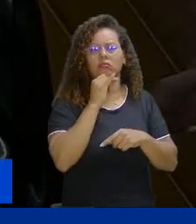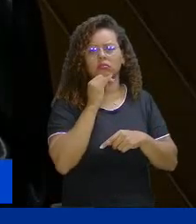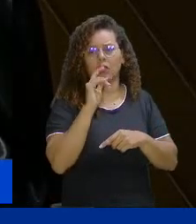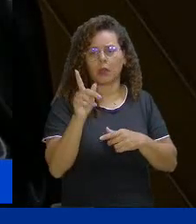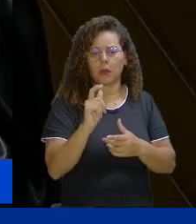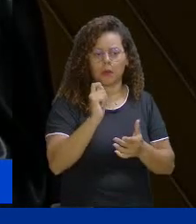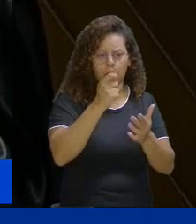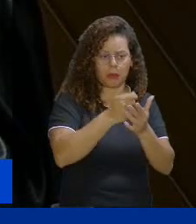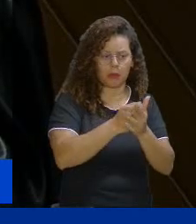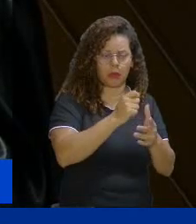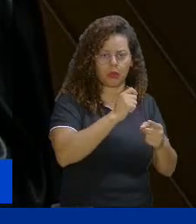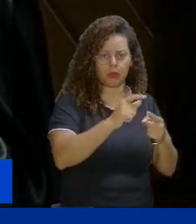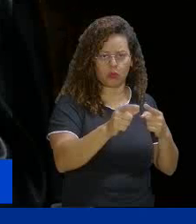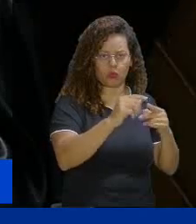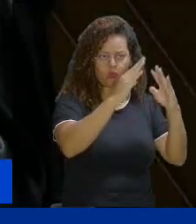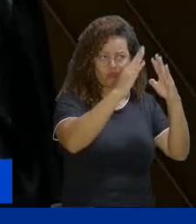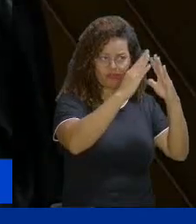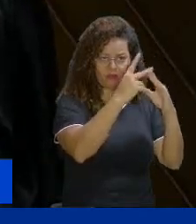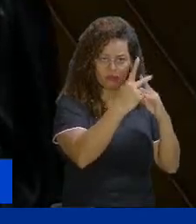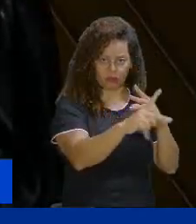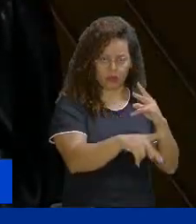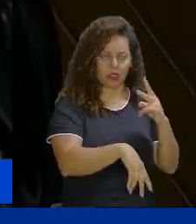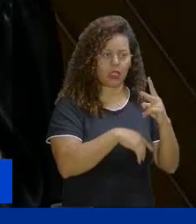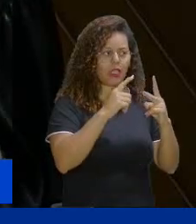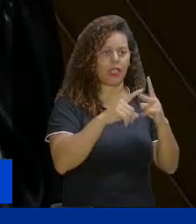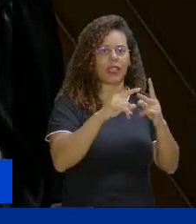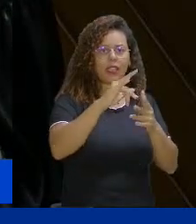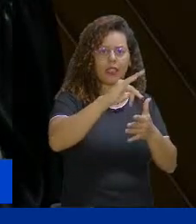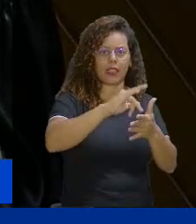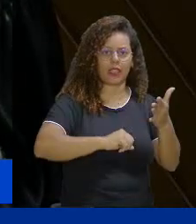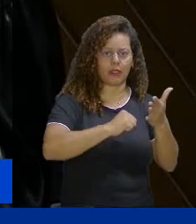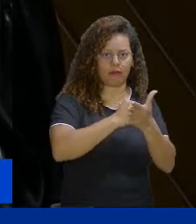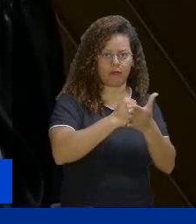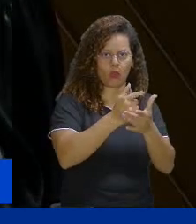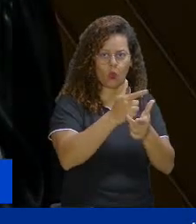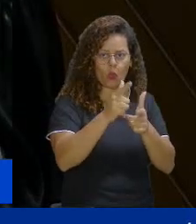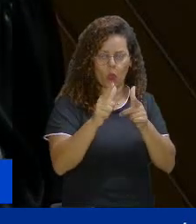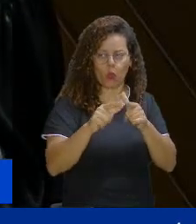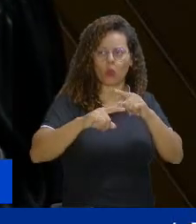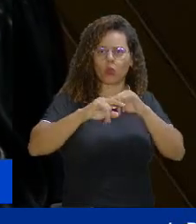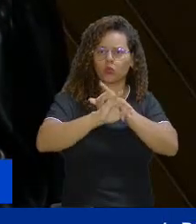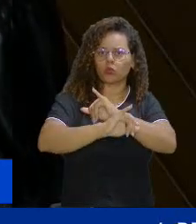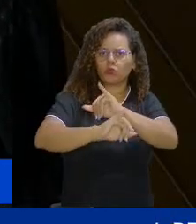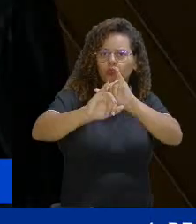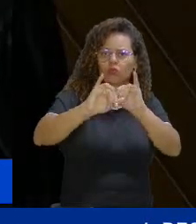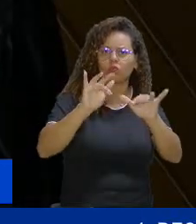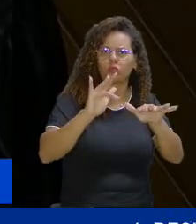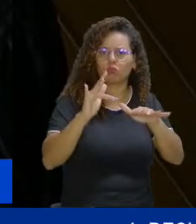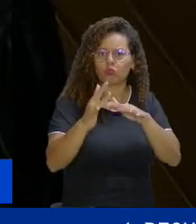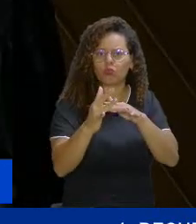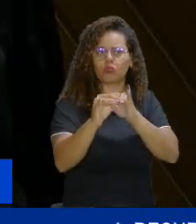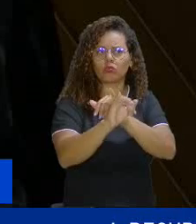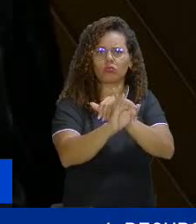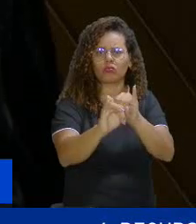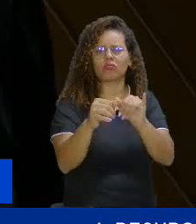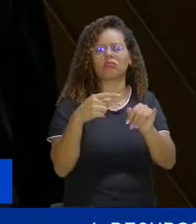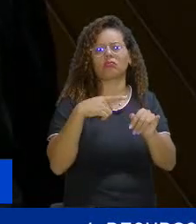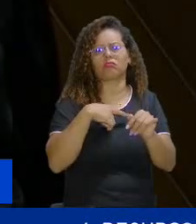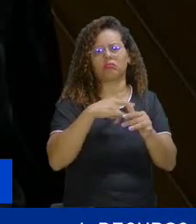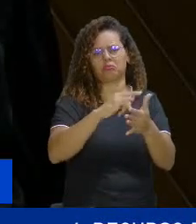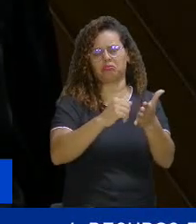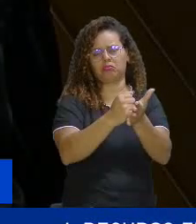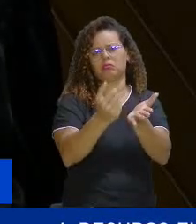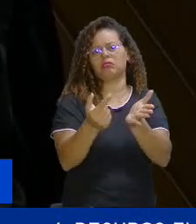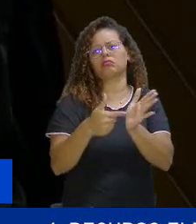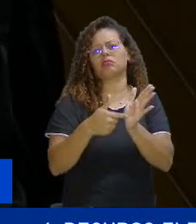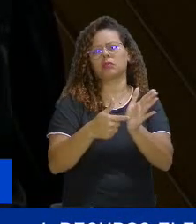o pagamento de aluguel de comitê de campanha e a contratação de serviços de publicidade e marketing, como se observa nas contas